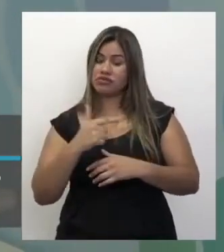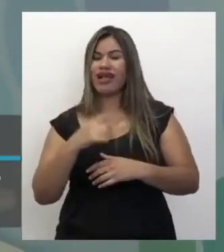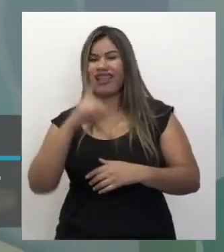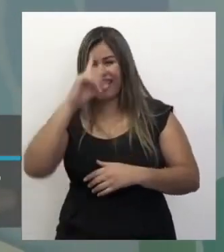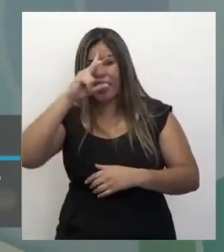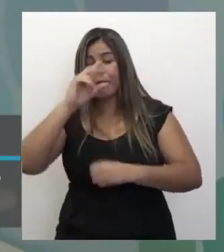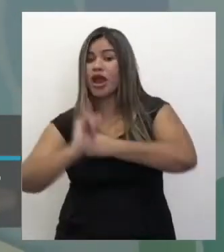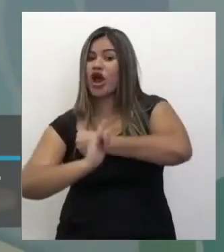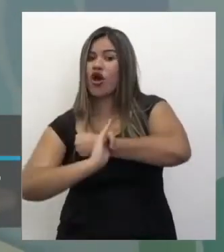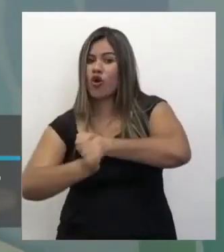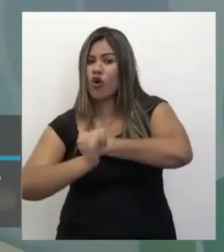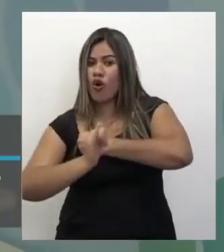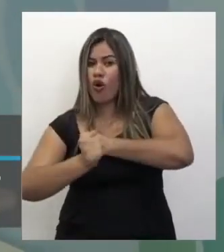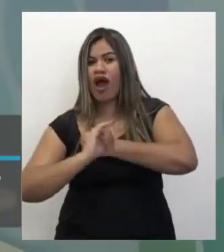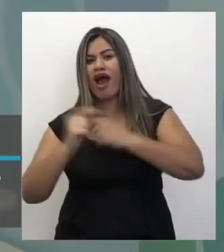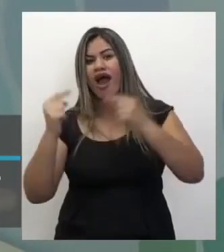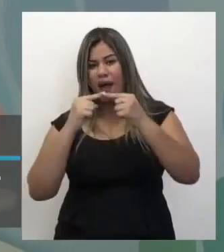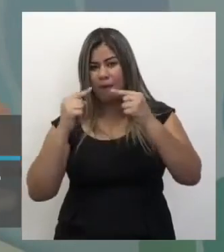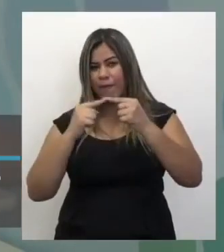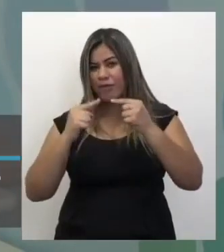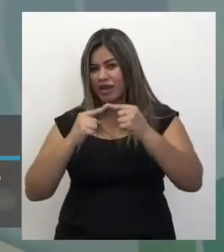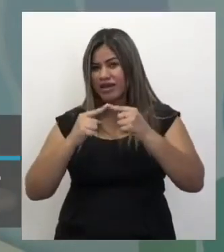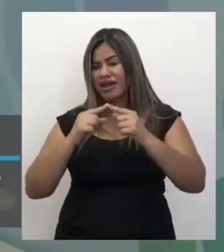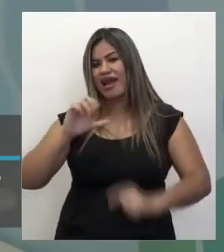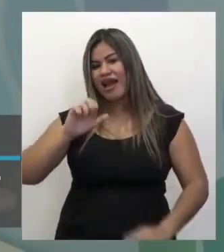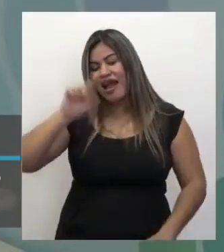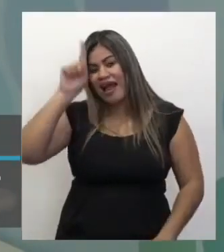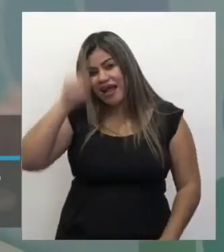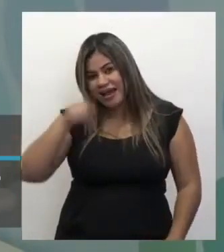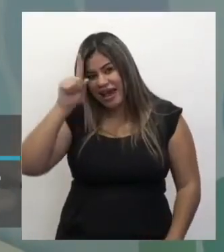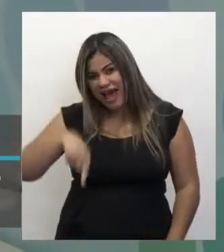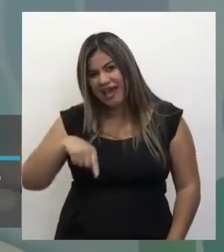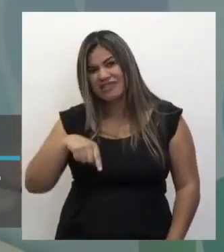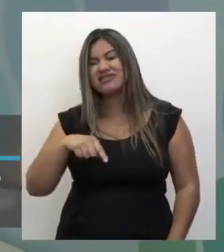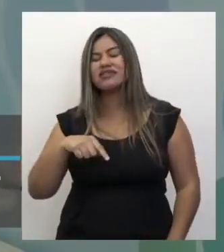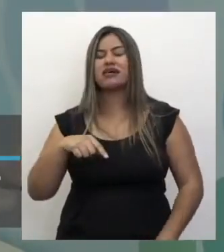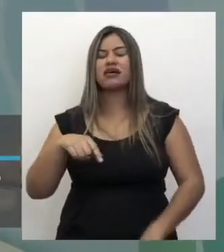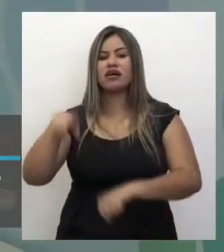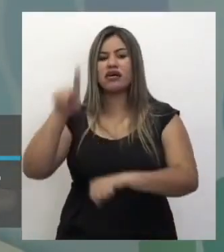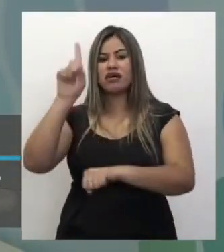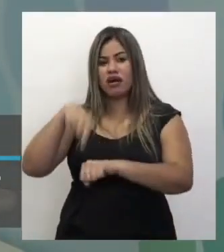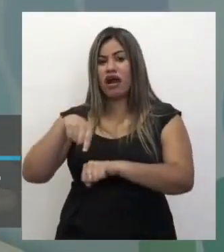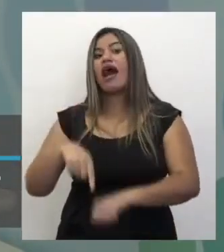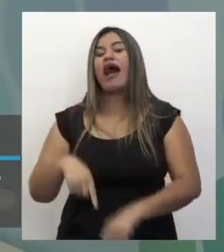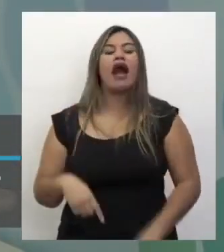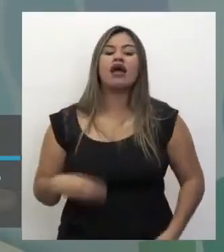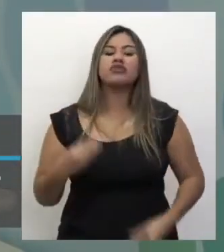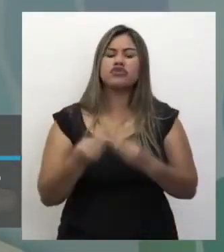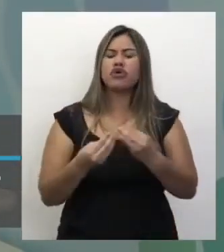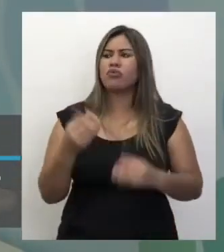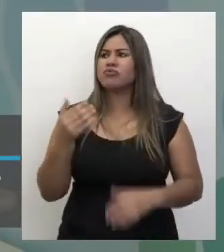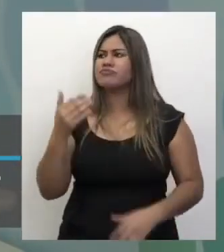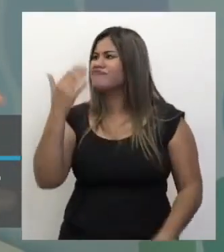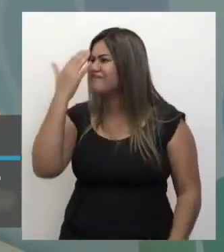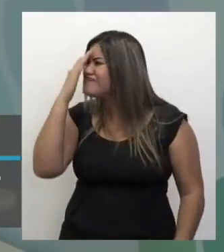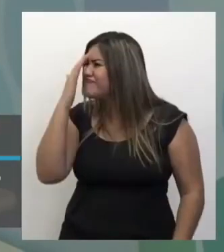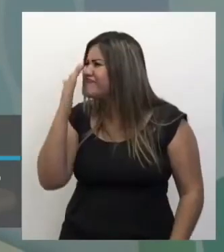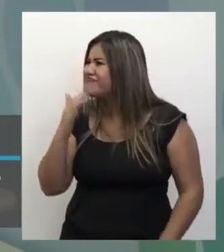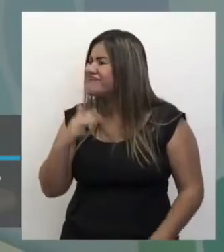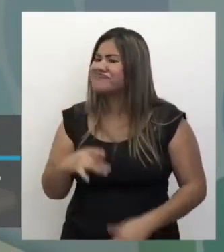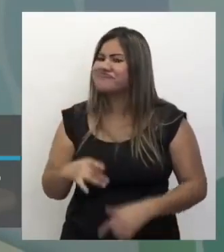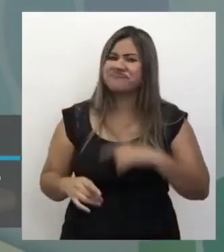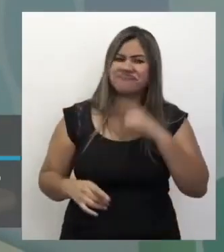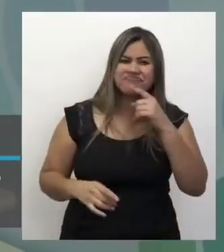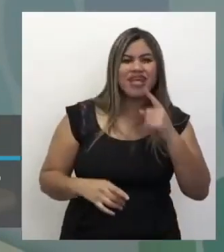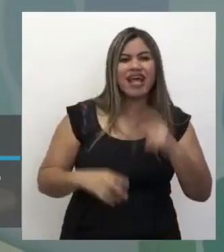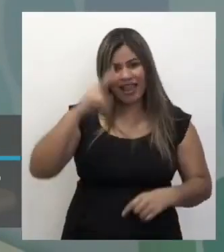sobre crase? A gente estava ali no impasse. Você faz que não me entende. Um não entendia o outro falando